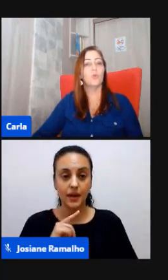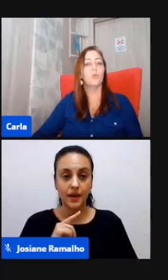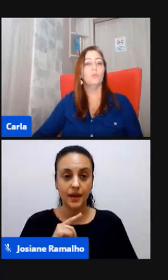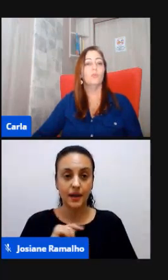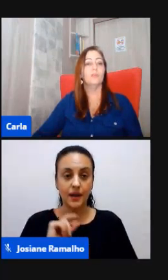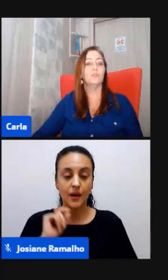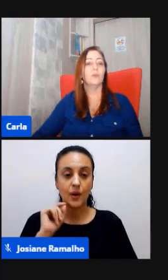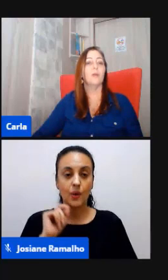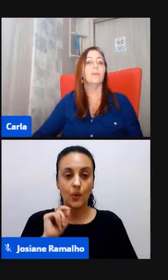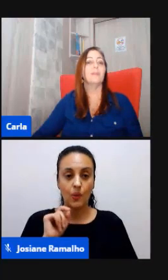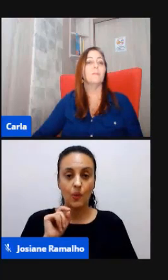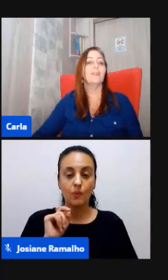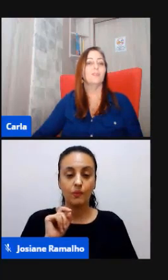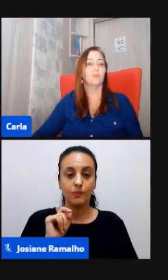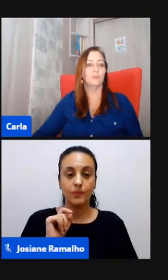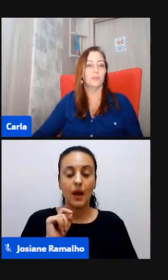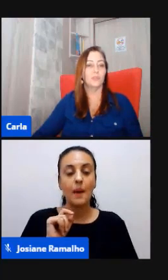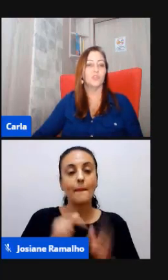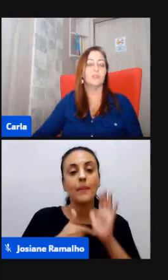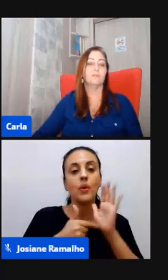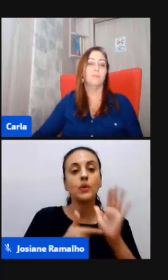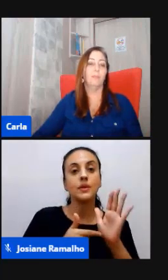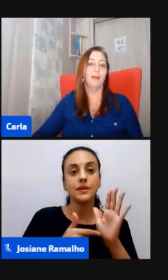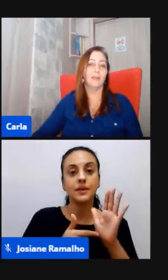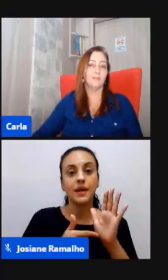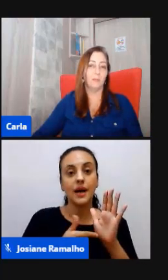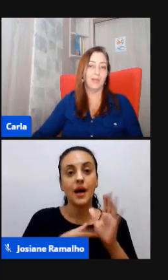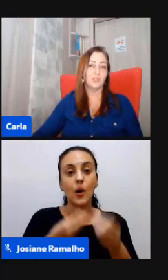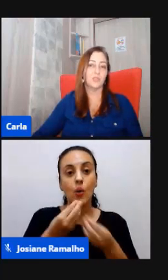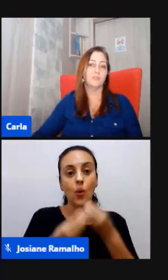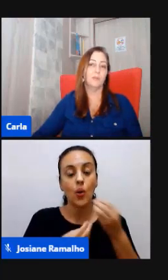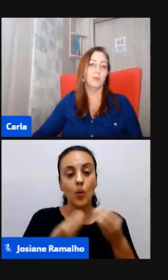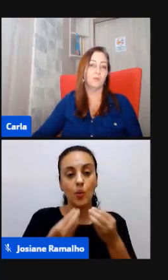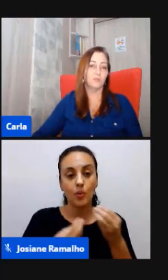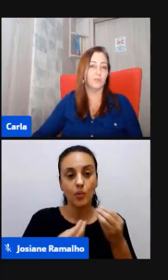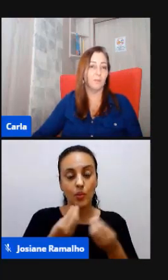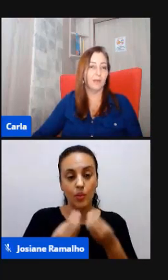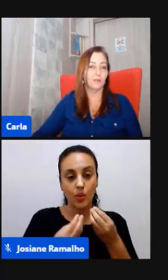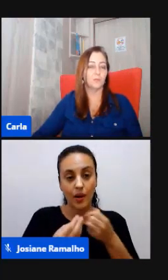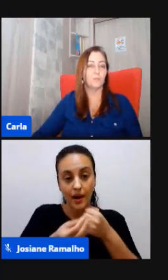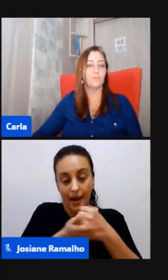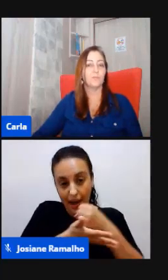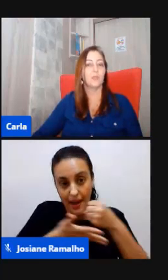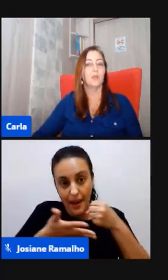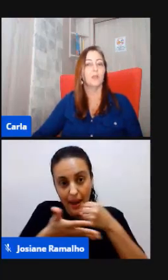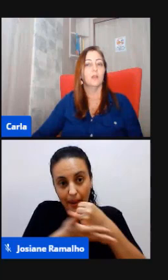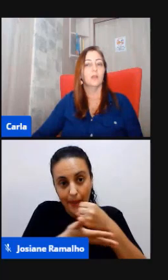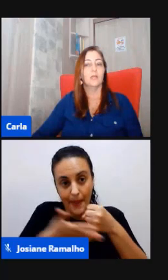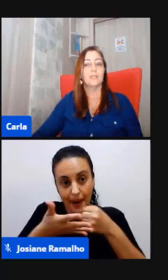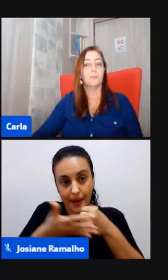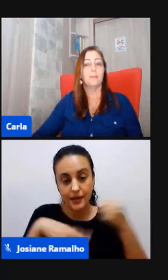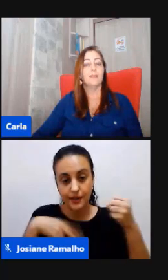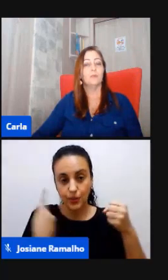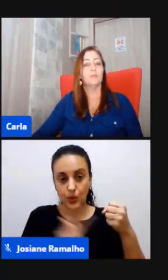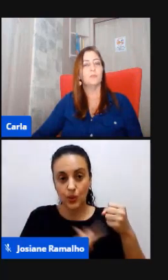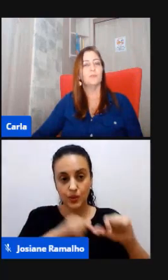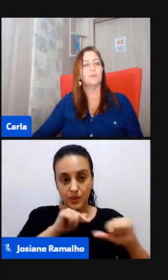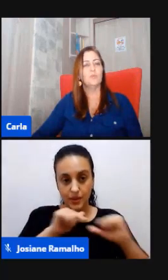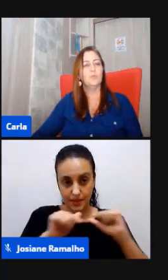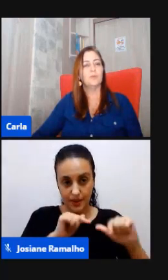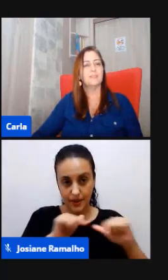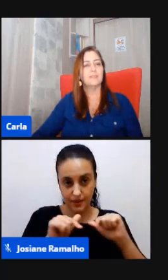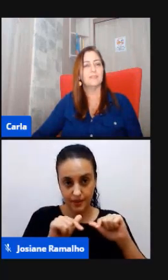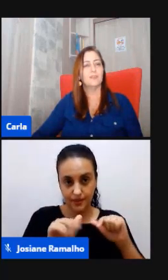tudo, como isso é um elemento fundante para as práticas, para o nosso trabalho. E também não